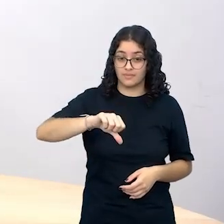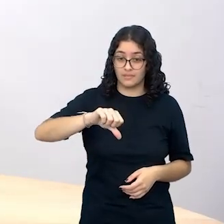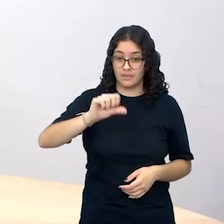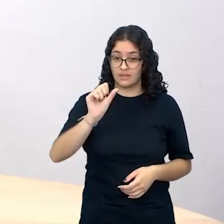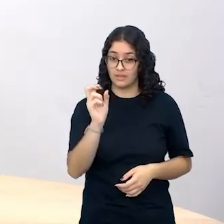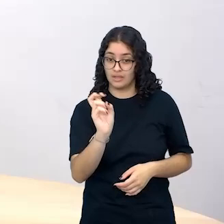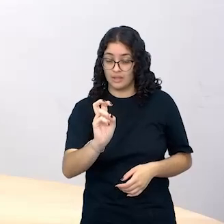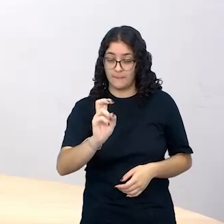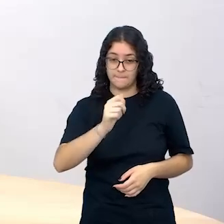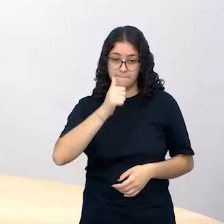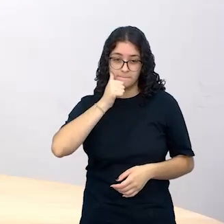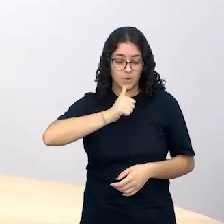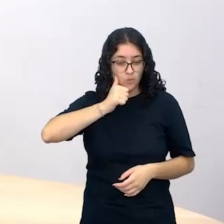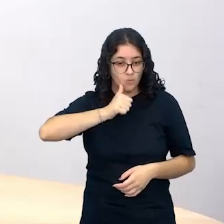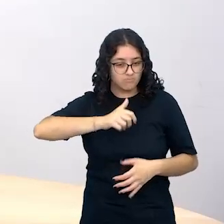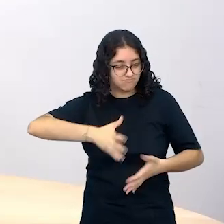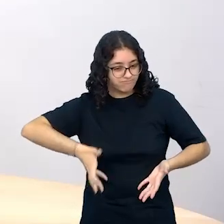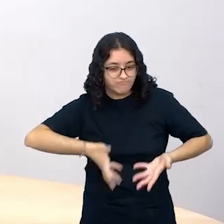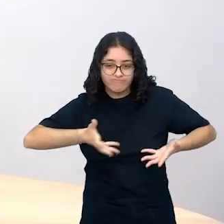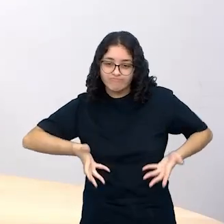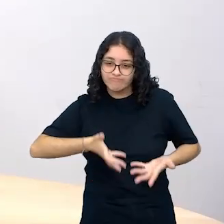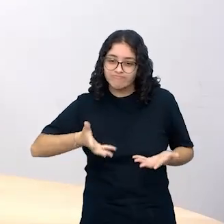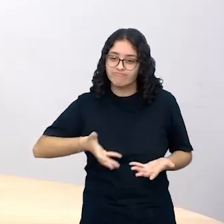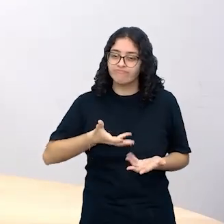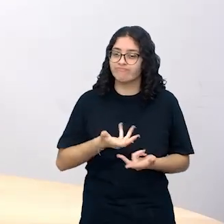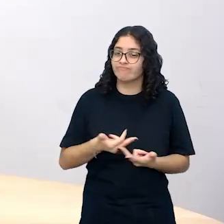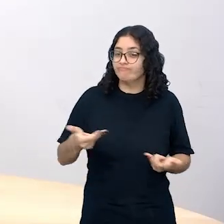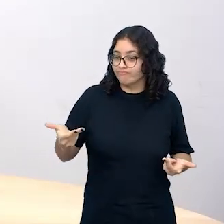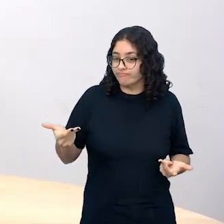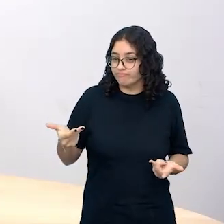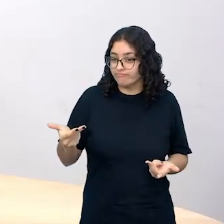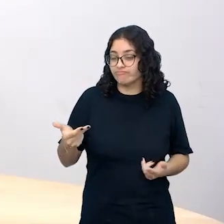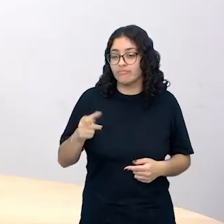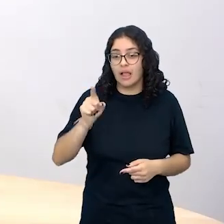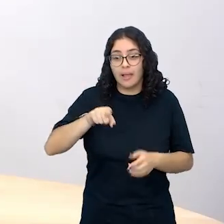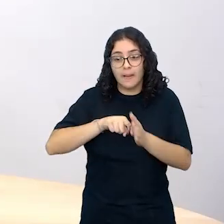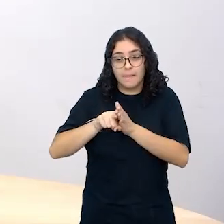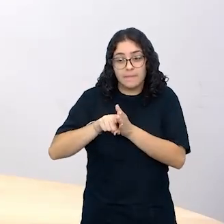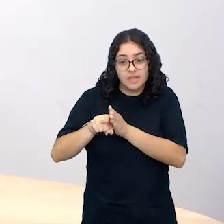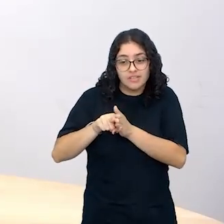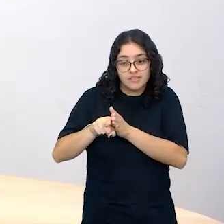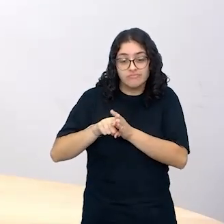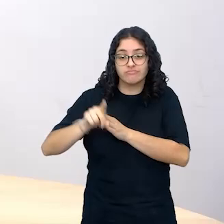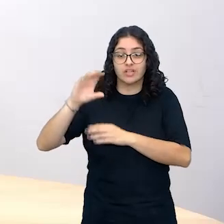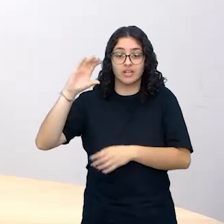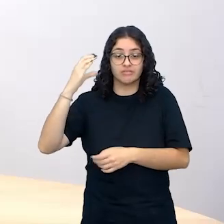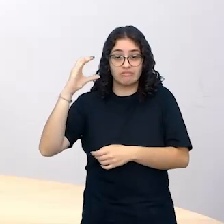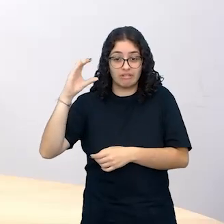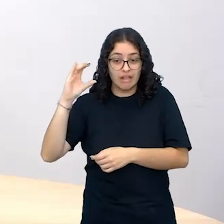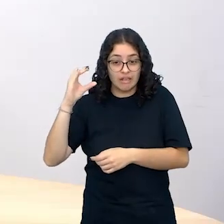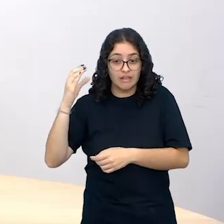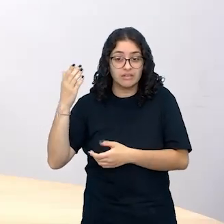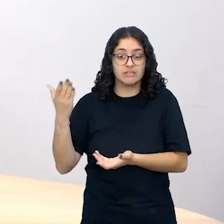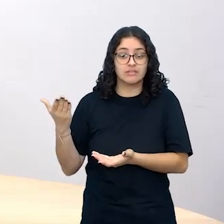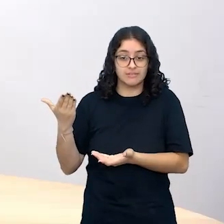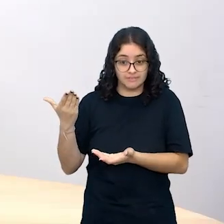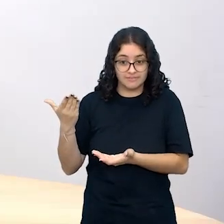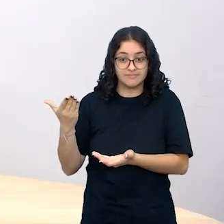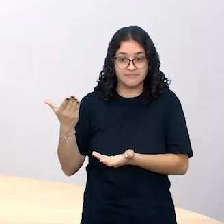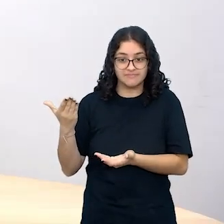problema da mulher, né, incentivar a mulher para pesquisa na ciência, e